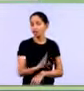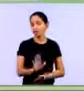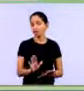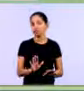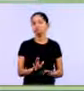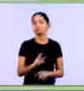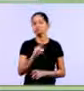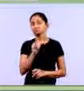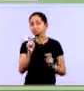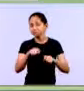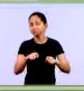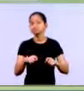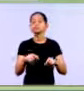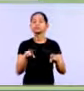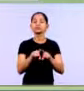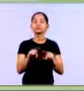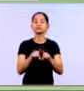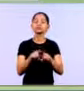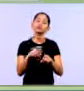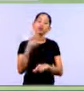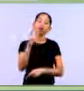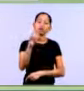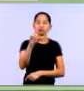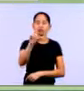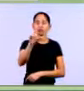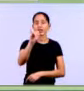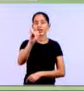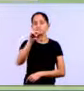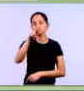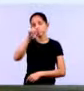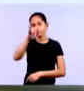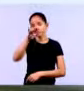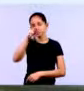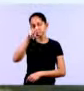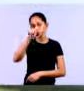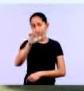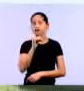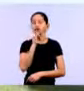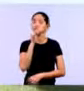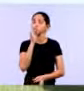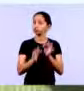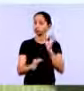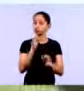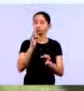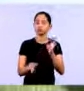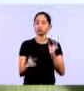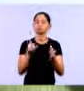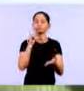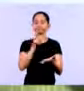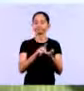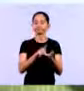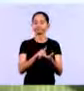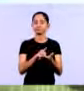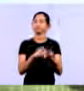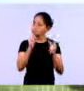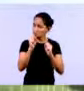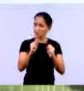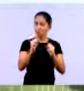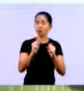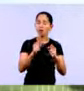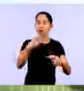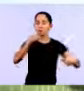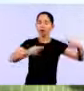crédito. E a liminar em mandado de segurança, quando se tem uma situação jurídica, uma situação de fato que pode ser discutida,